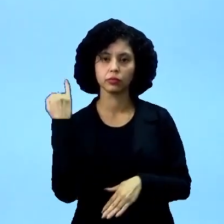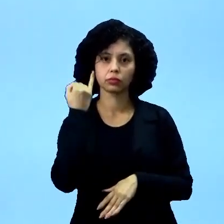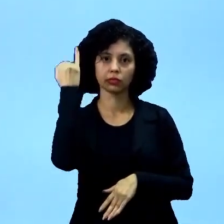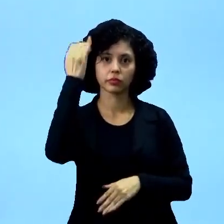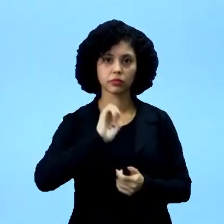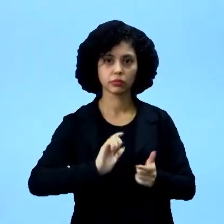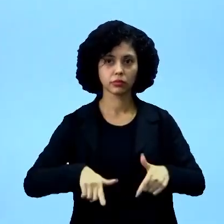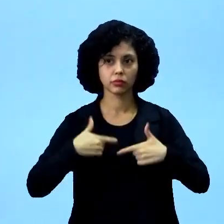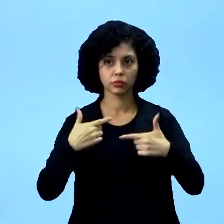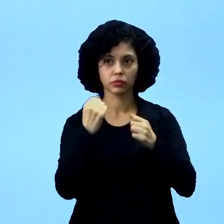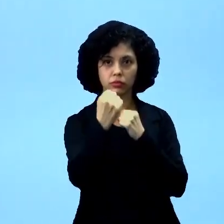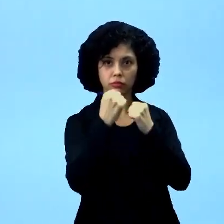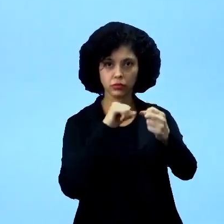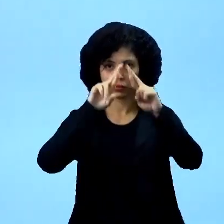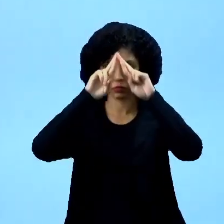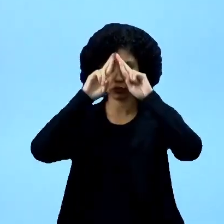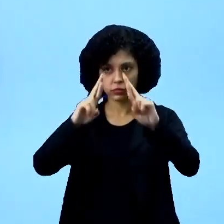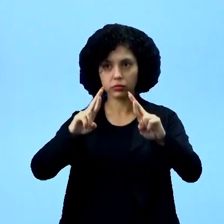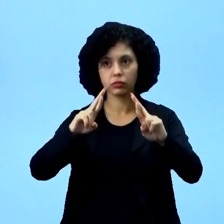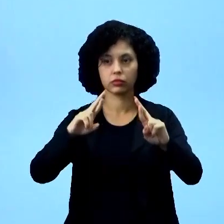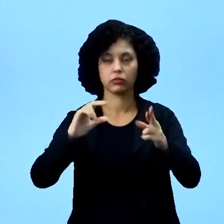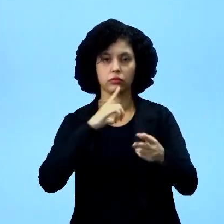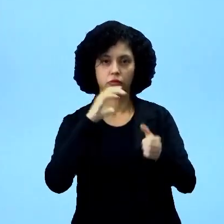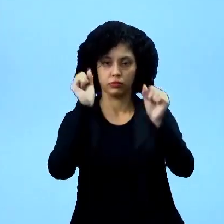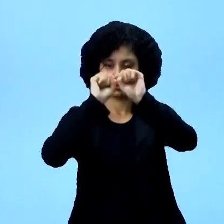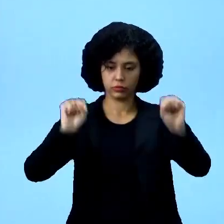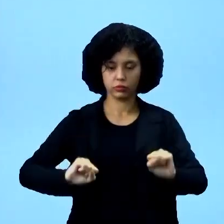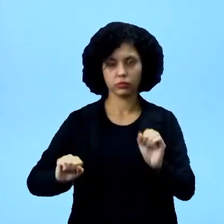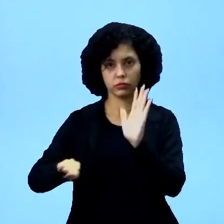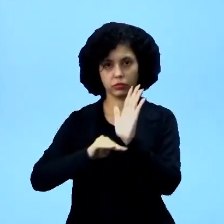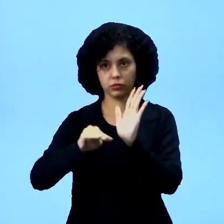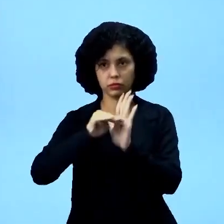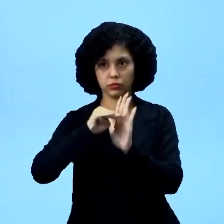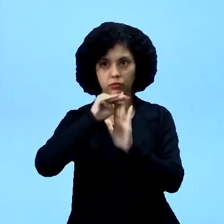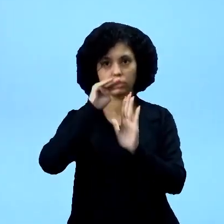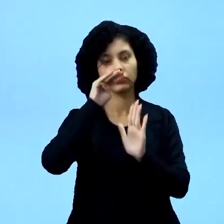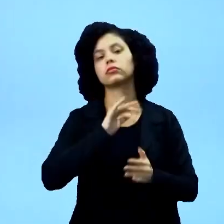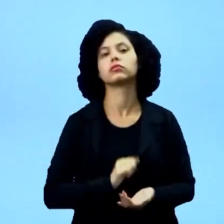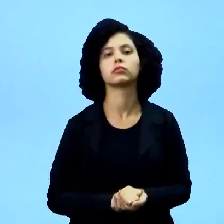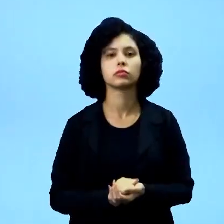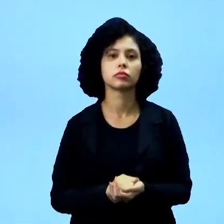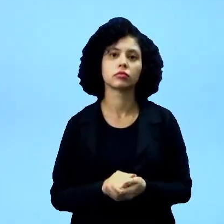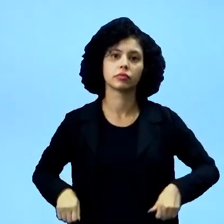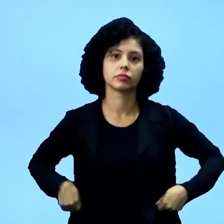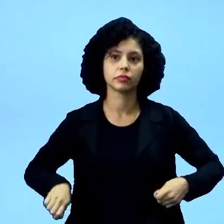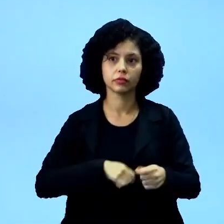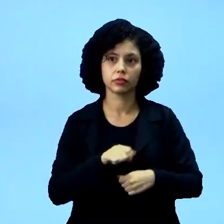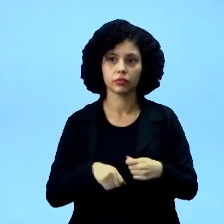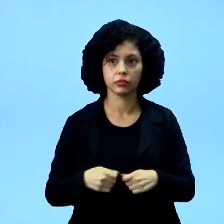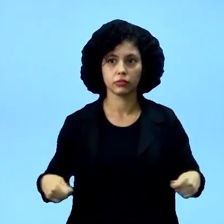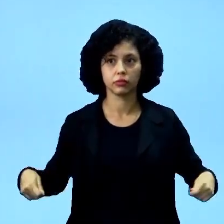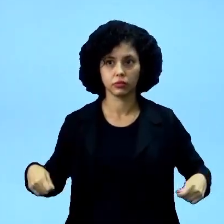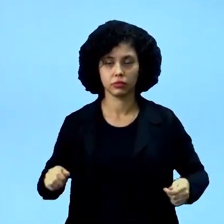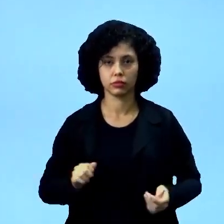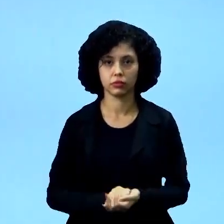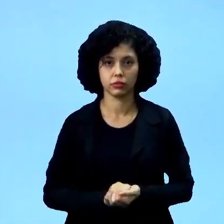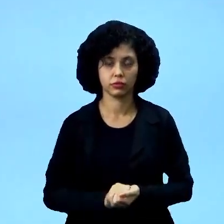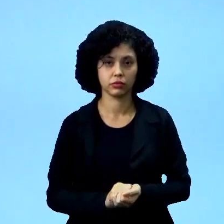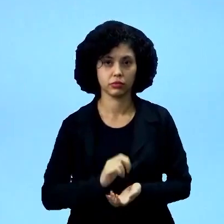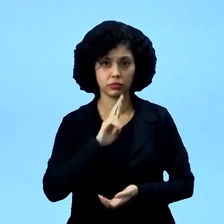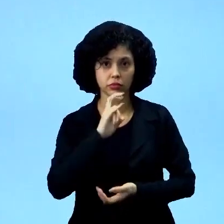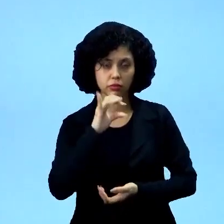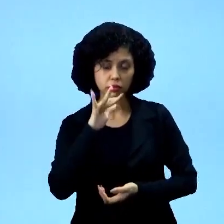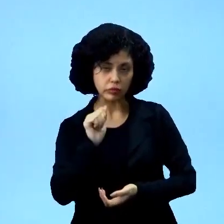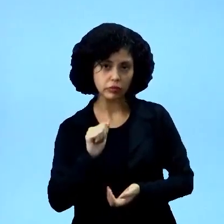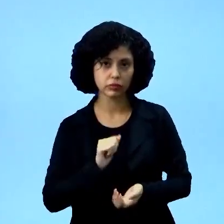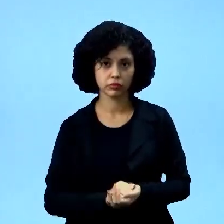importantes das lutas é o respeito, então tem um sistema de hierarquia em que, por exemplo, tem faixa branca, faixa azul, faixa roxa,